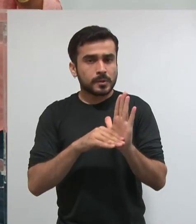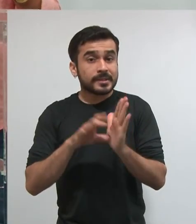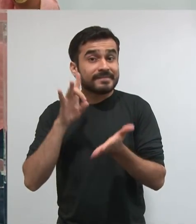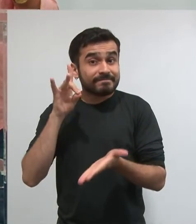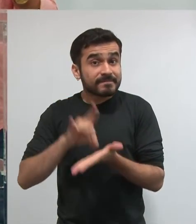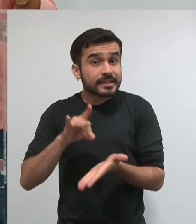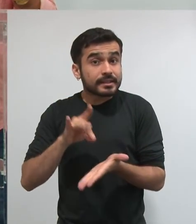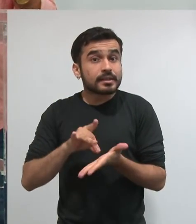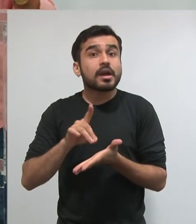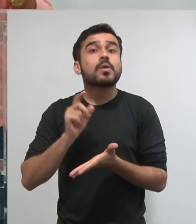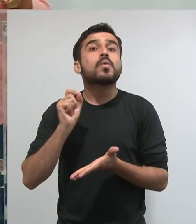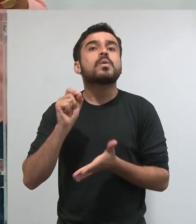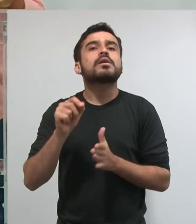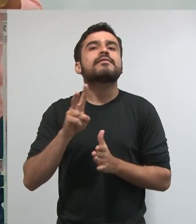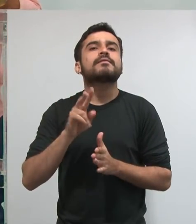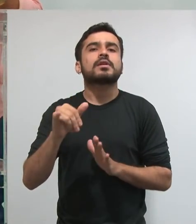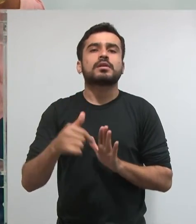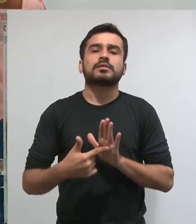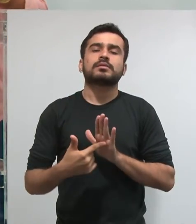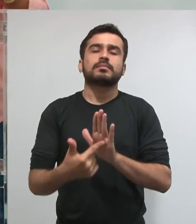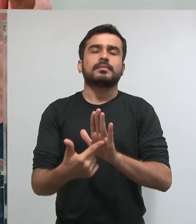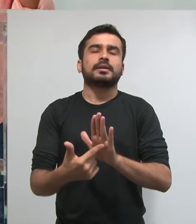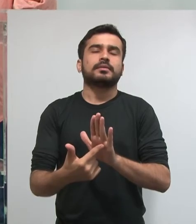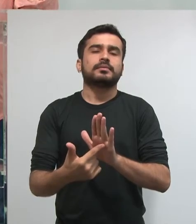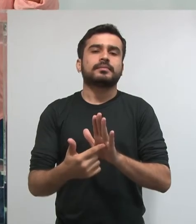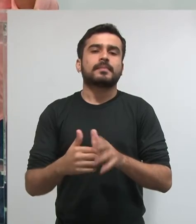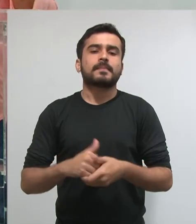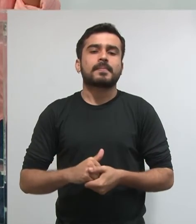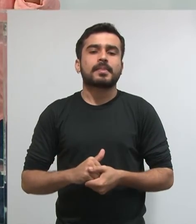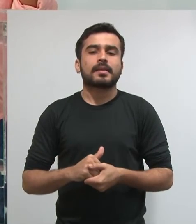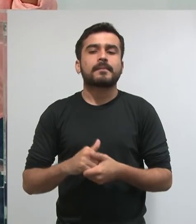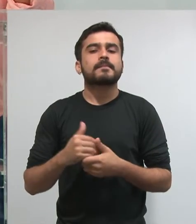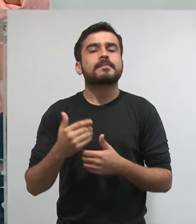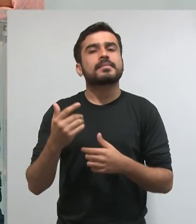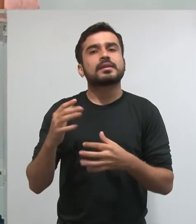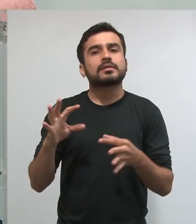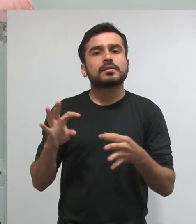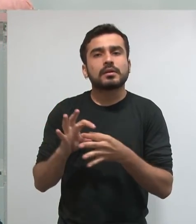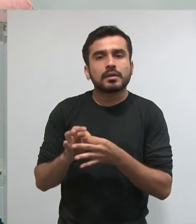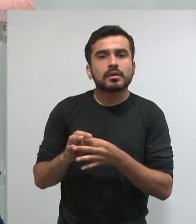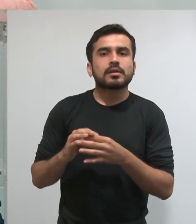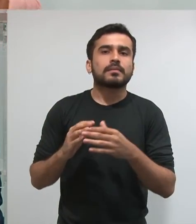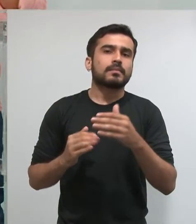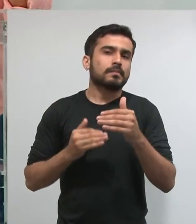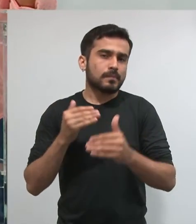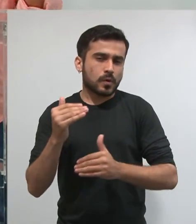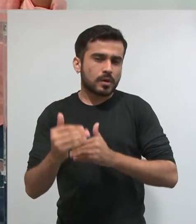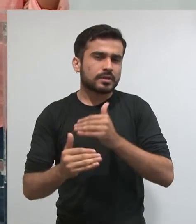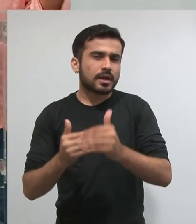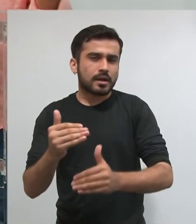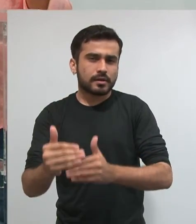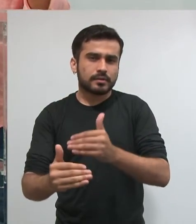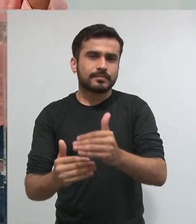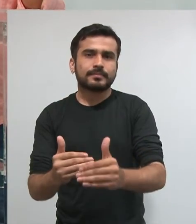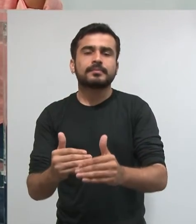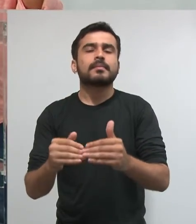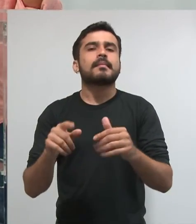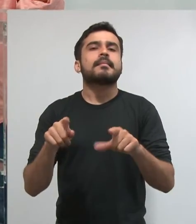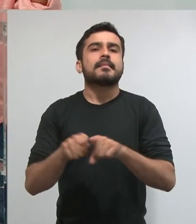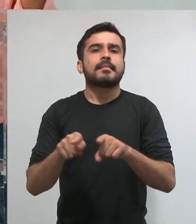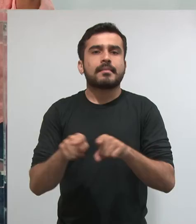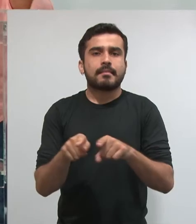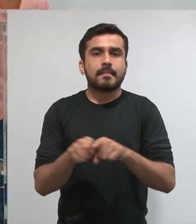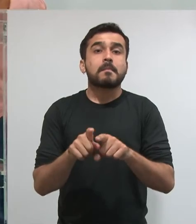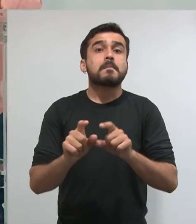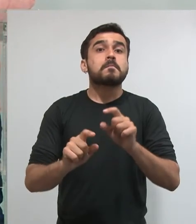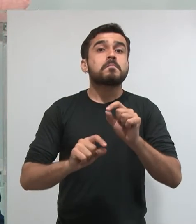fato, certo? A partir dessa atividade de monitoramento, combalizando ali processos, né? E efetivamente o